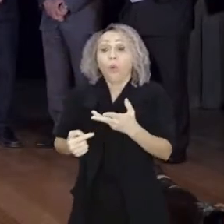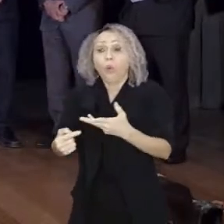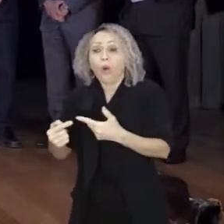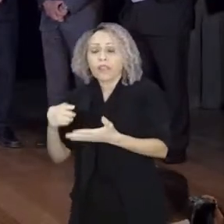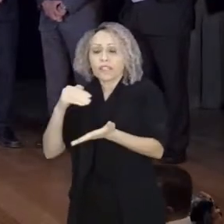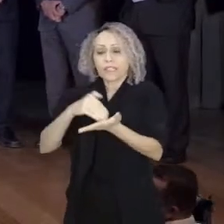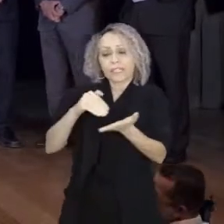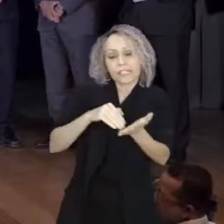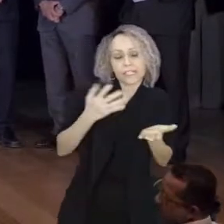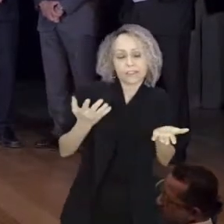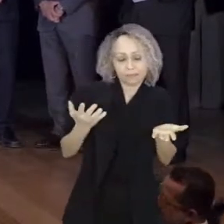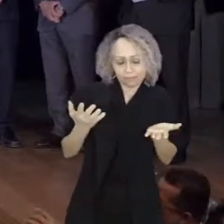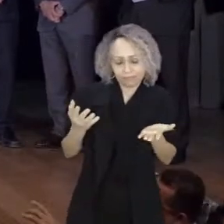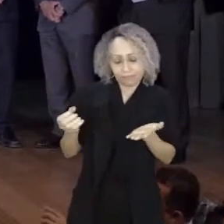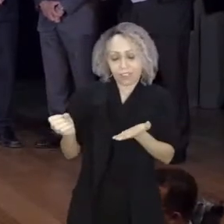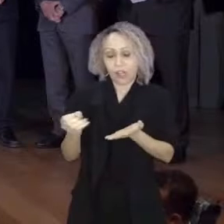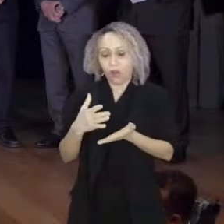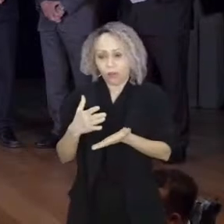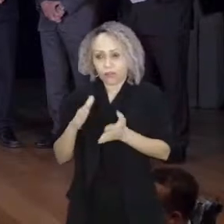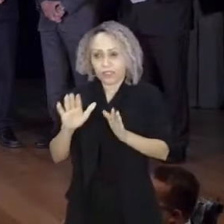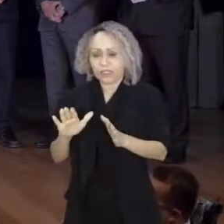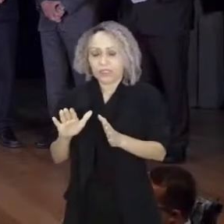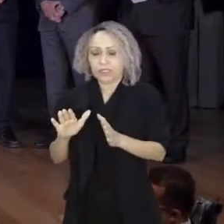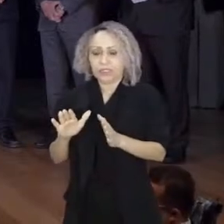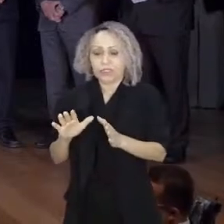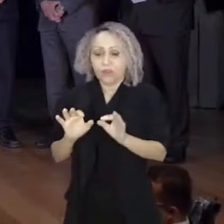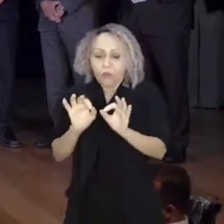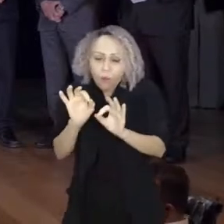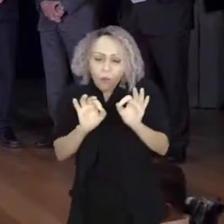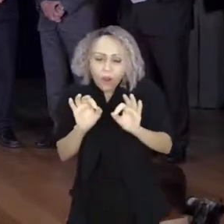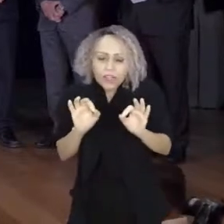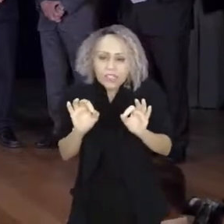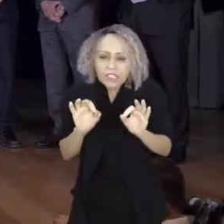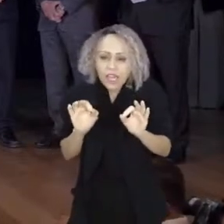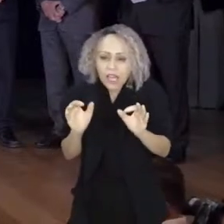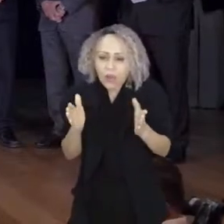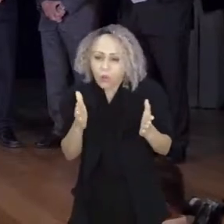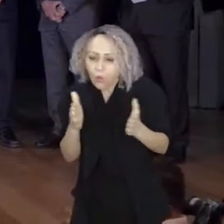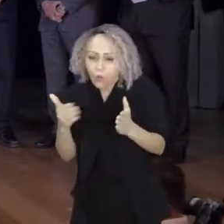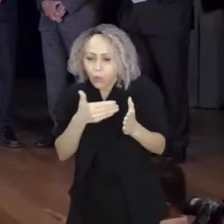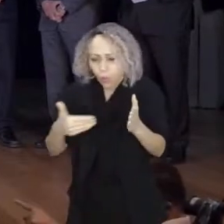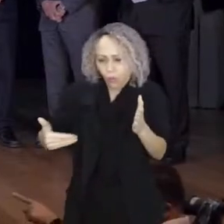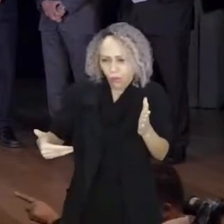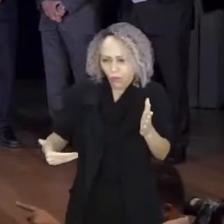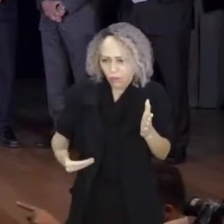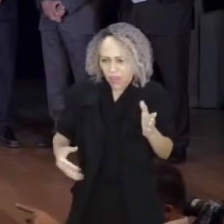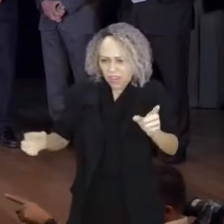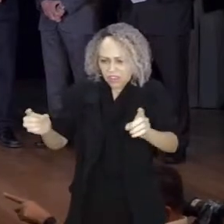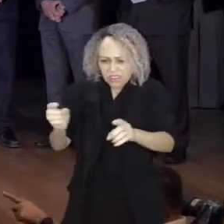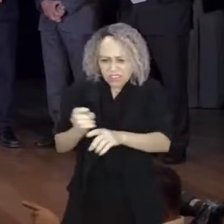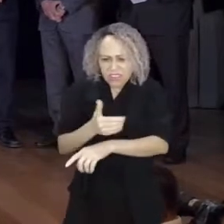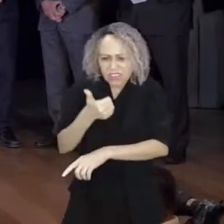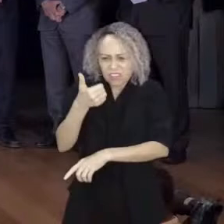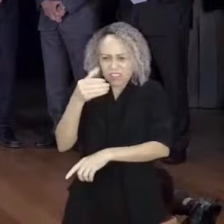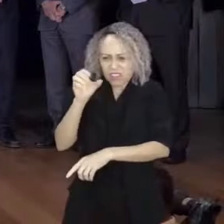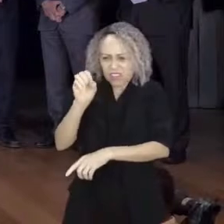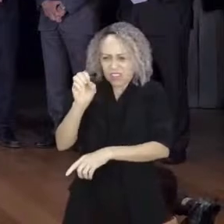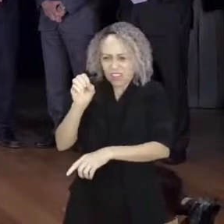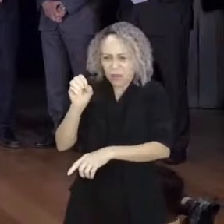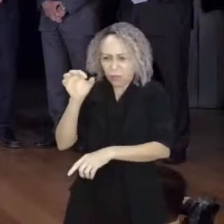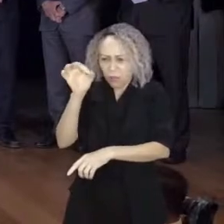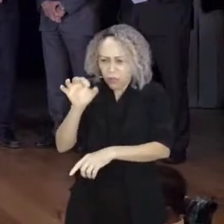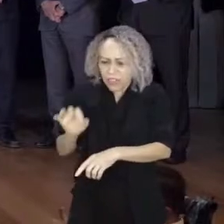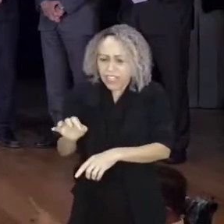anunciar o governo na sua plenitude, para que todo mundo esteja preparado para no dia primeiro a